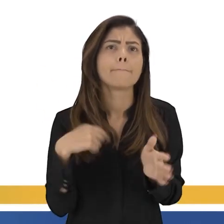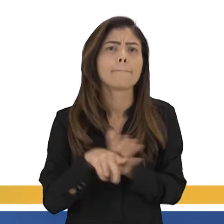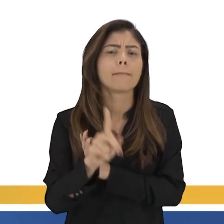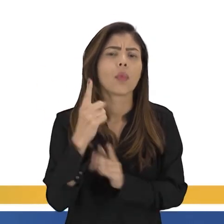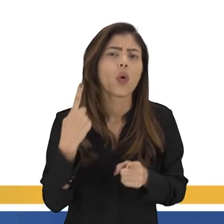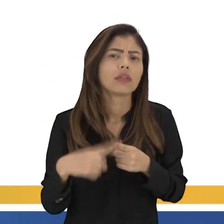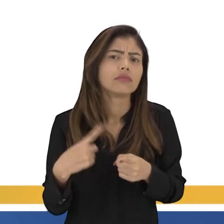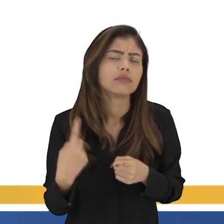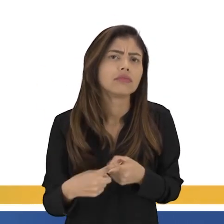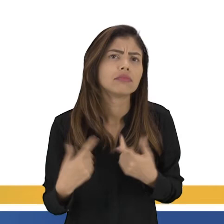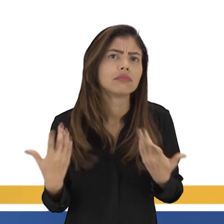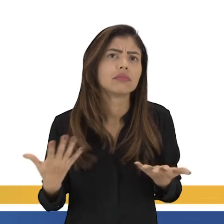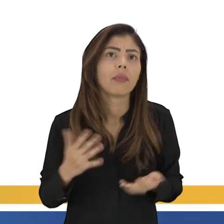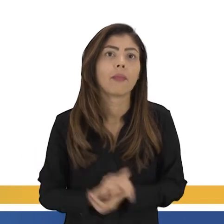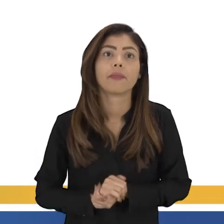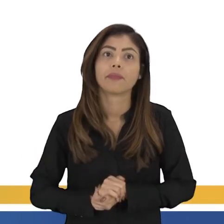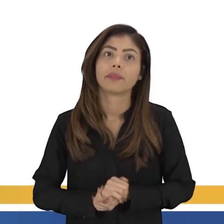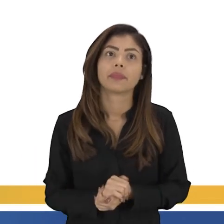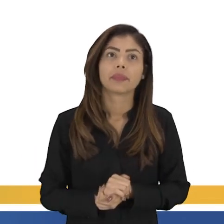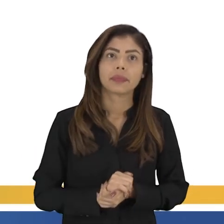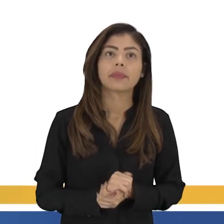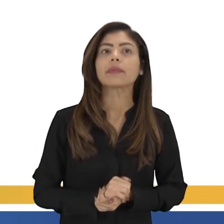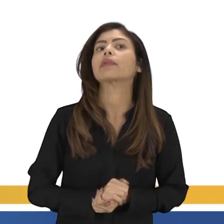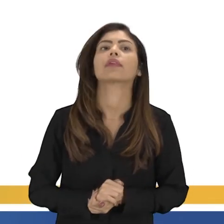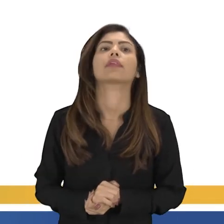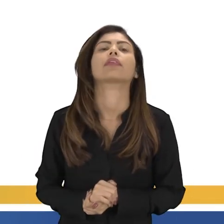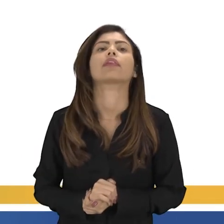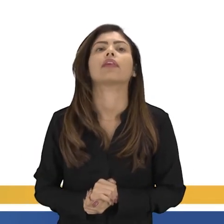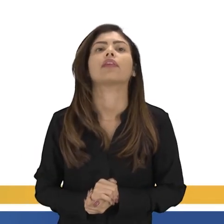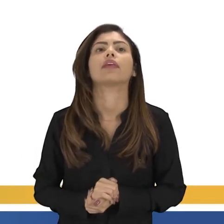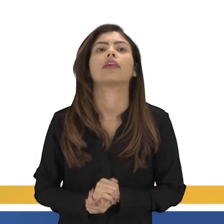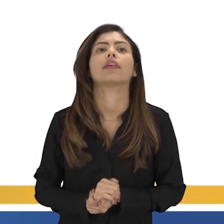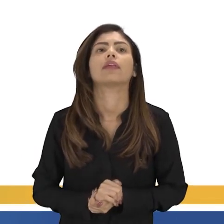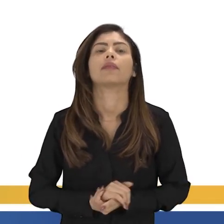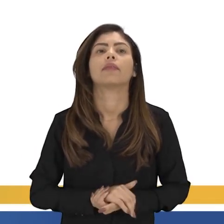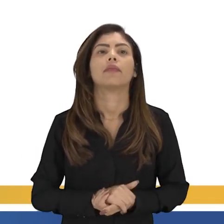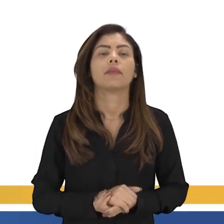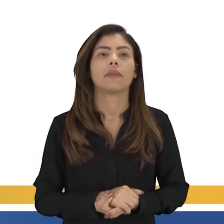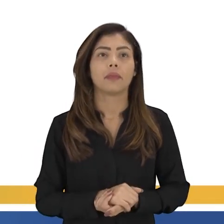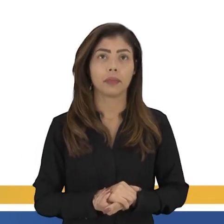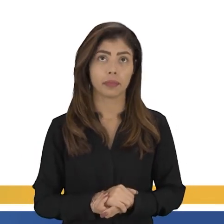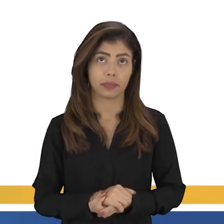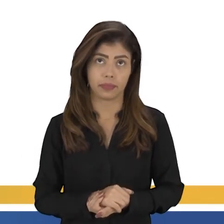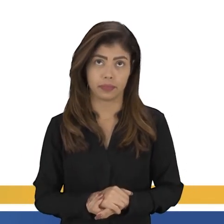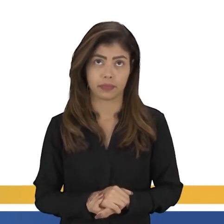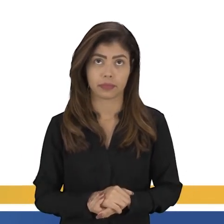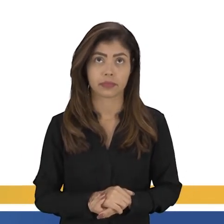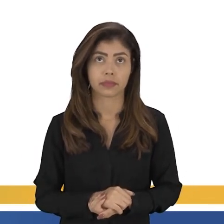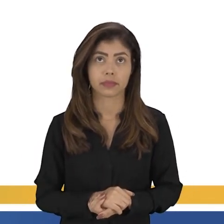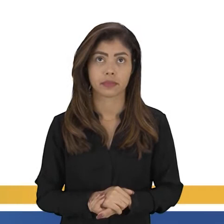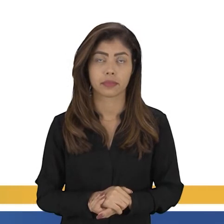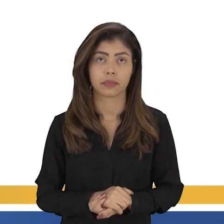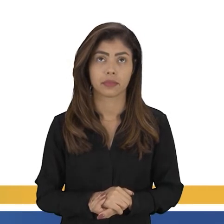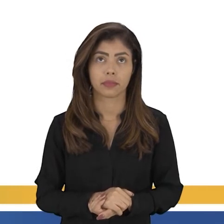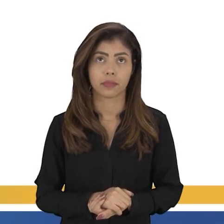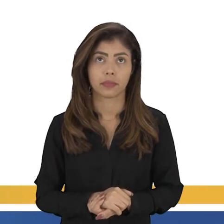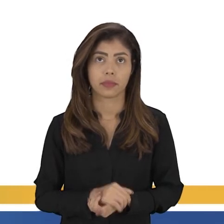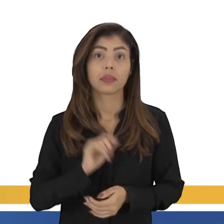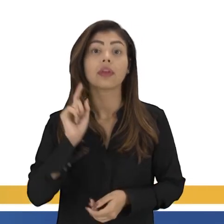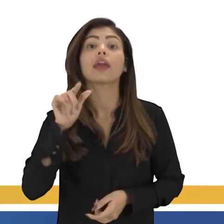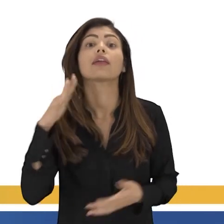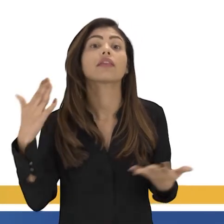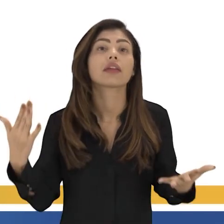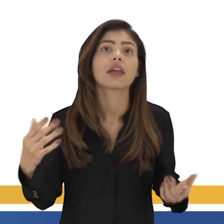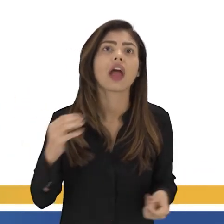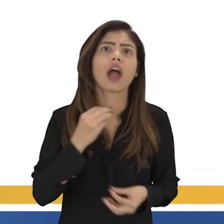pergunta? Agora eu vou ler lá o texto. How do you turn this thing on? Ele fala, ei,